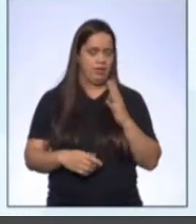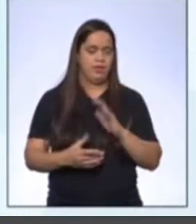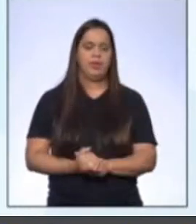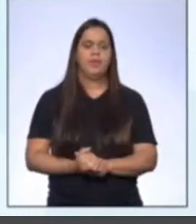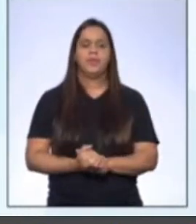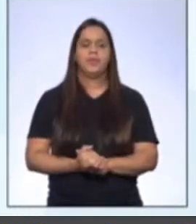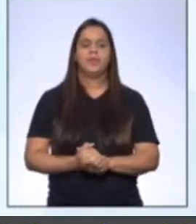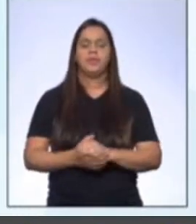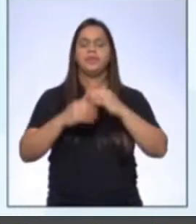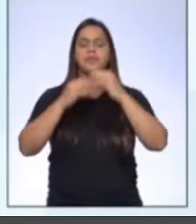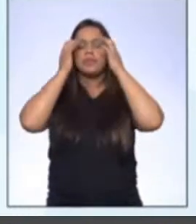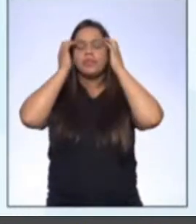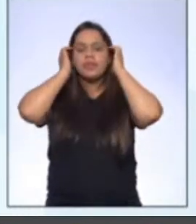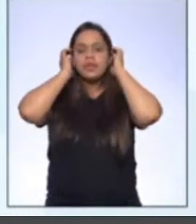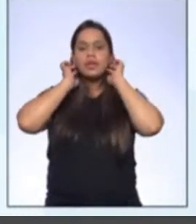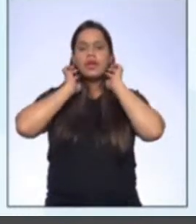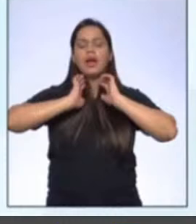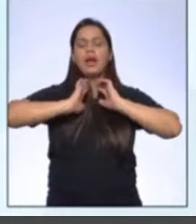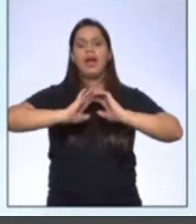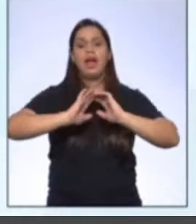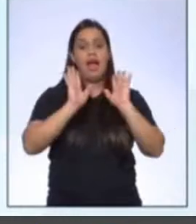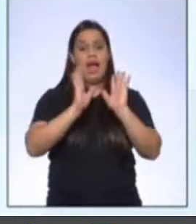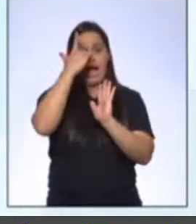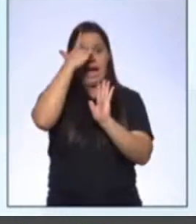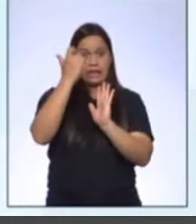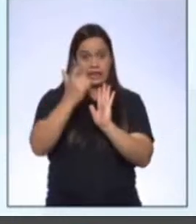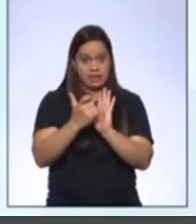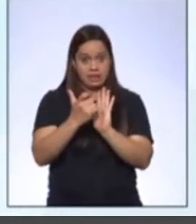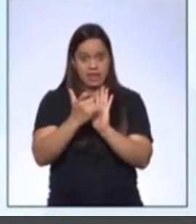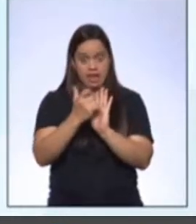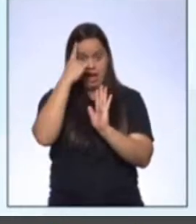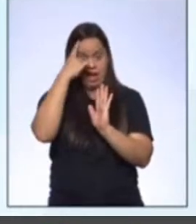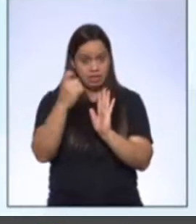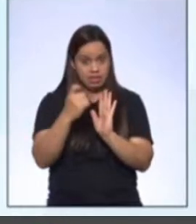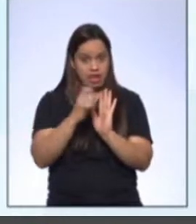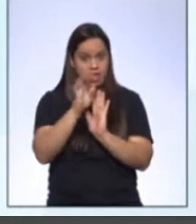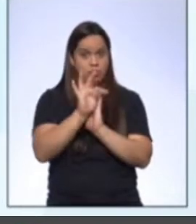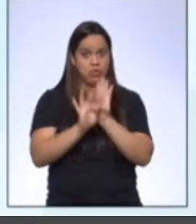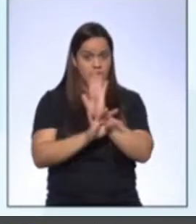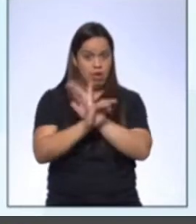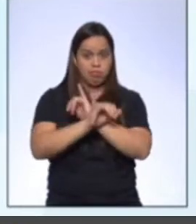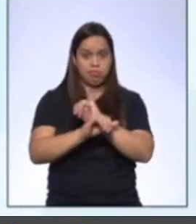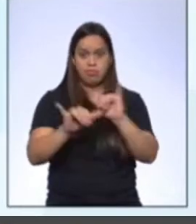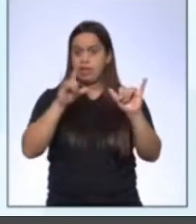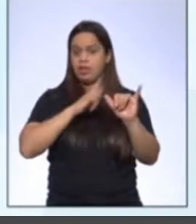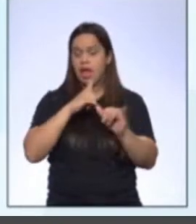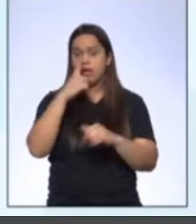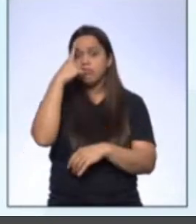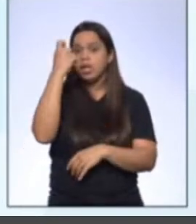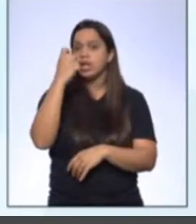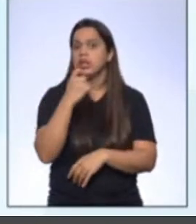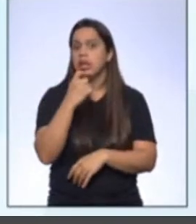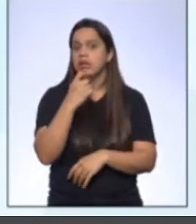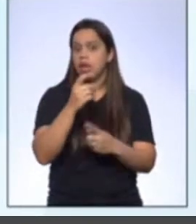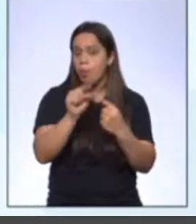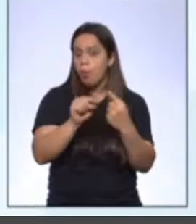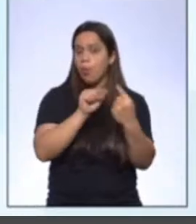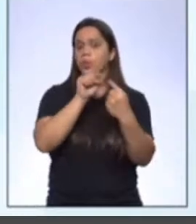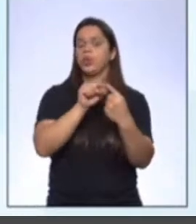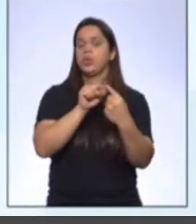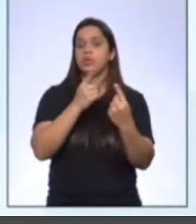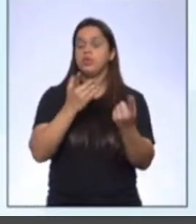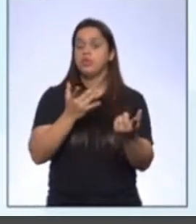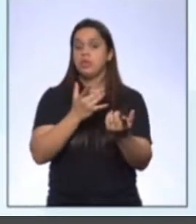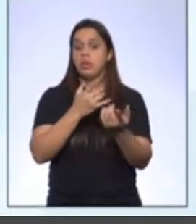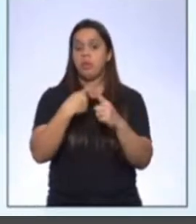A intenção desse texto publicitário é... Olha, ele tem uma intenção. A única informação que a gente tem